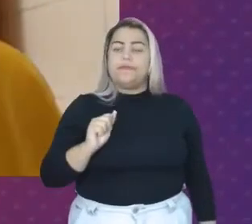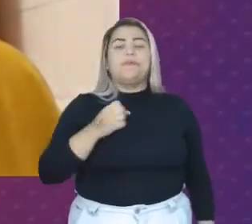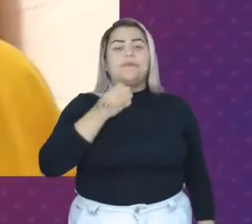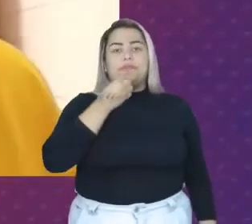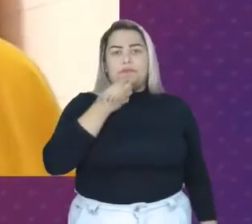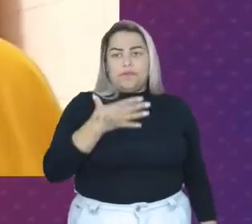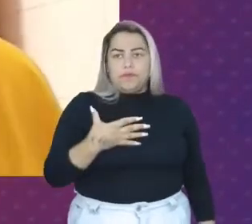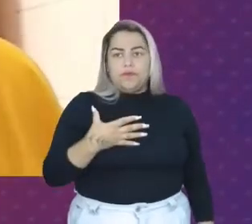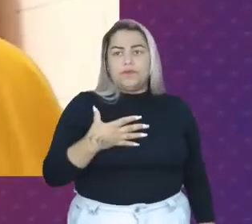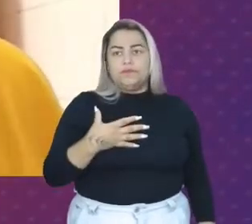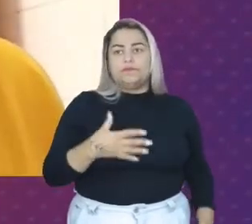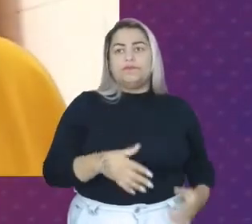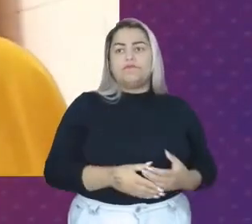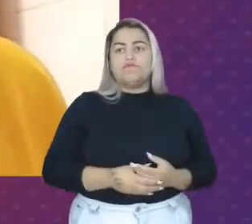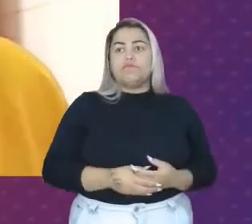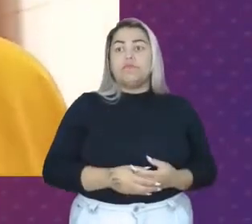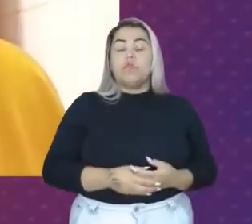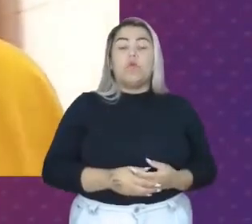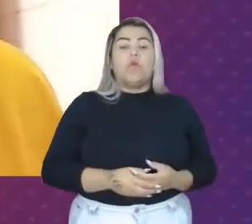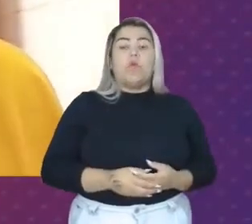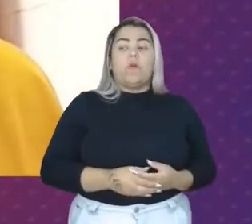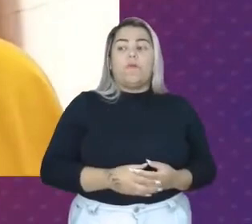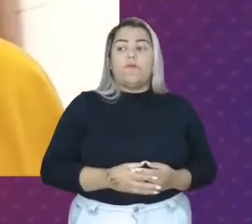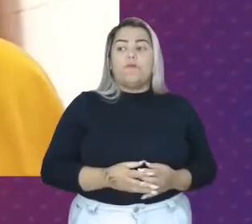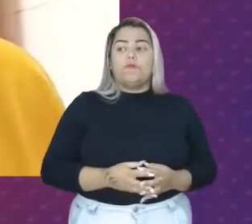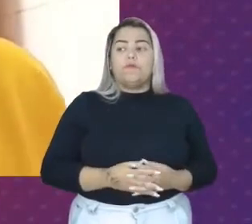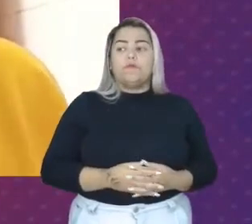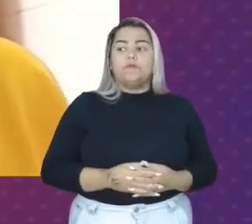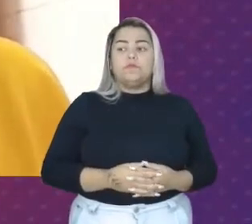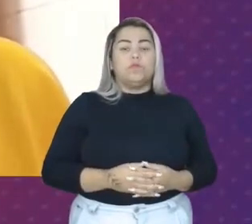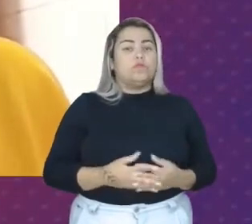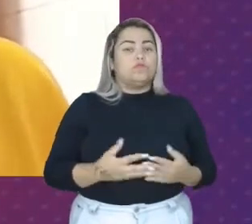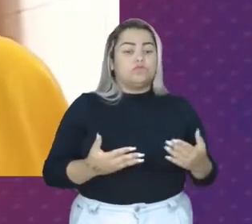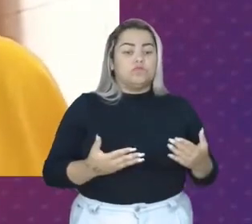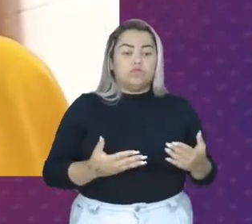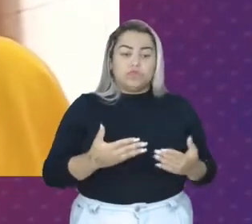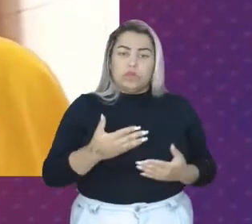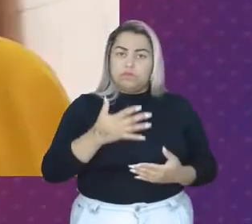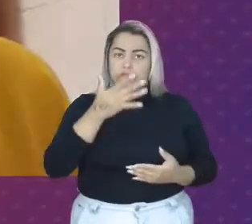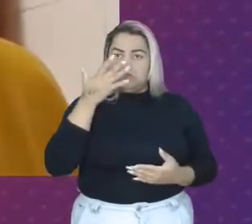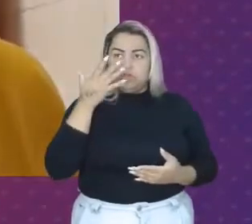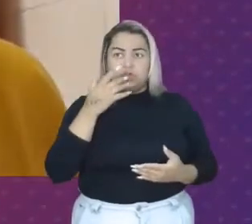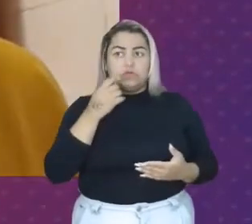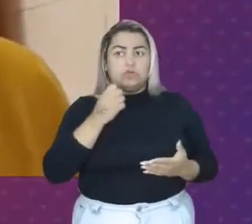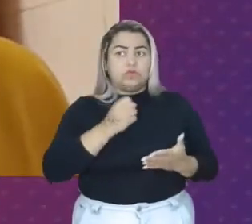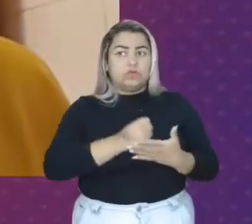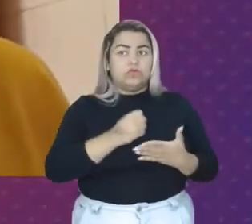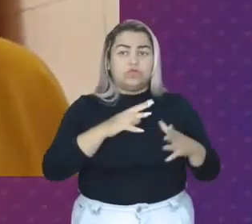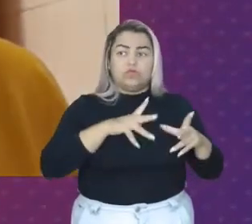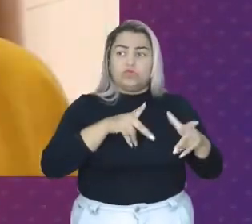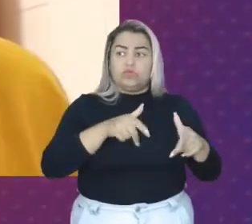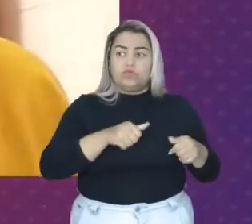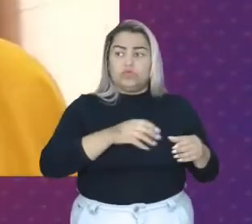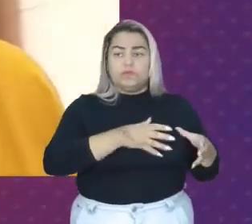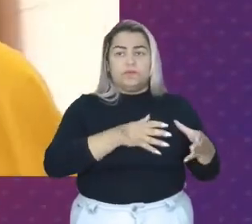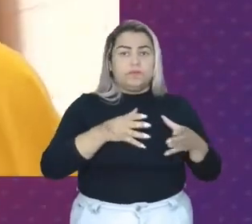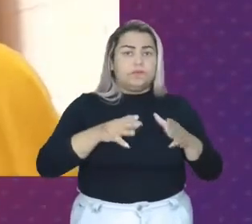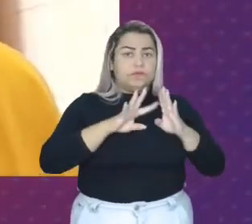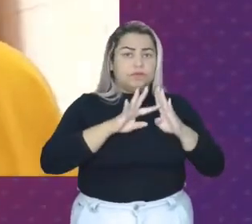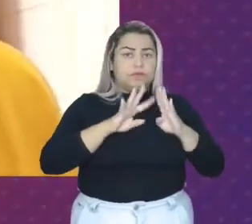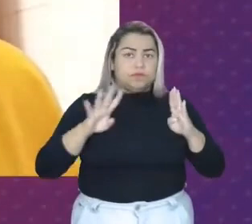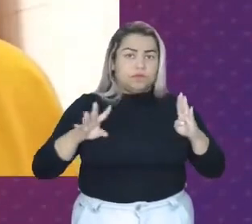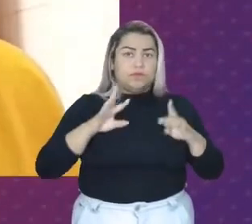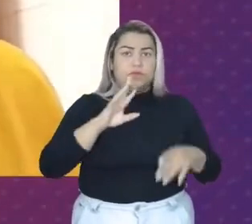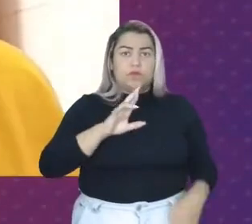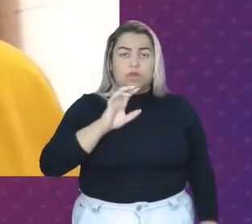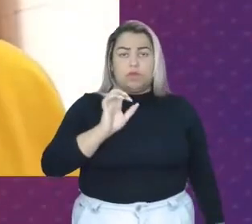boa. O patronato, os empregadores de todas as categorias se beneficiaram com a